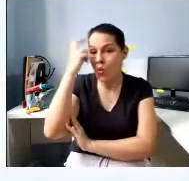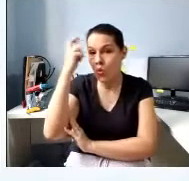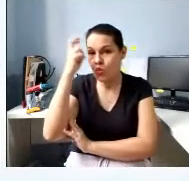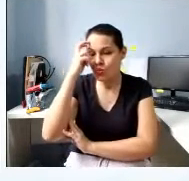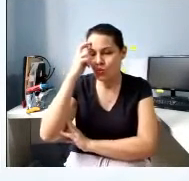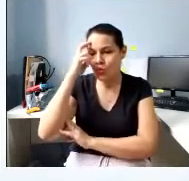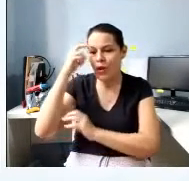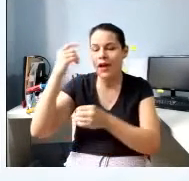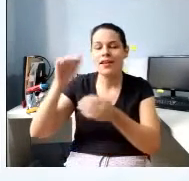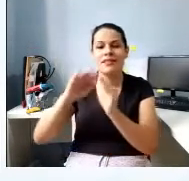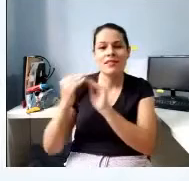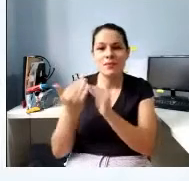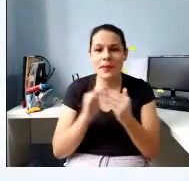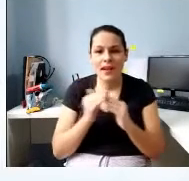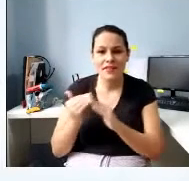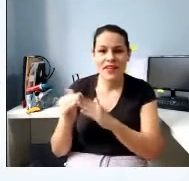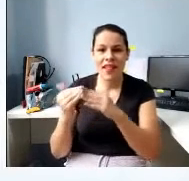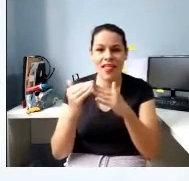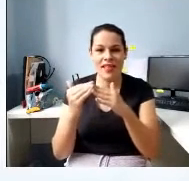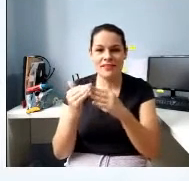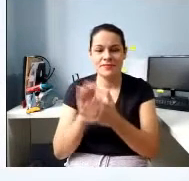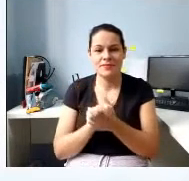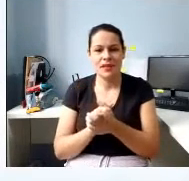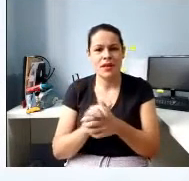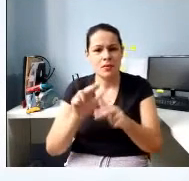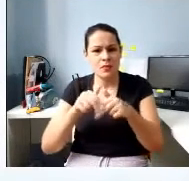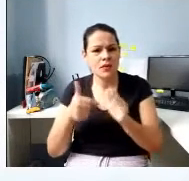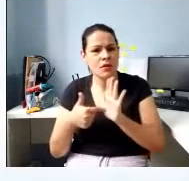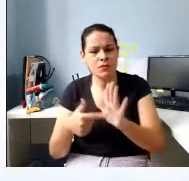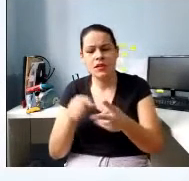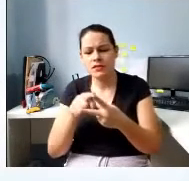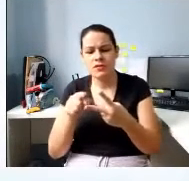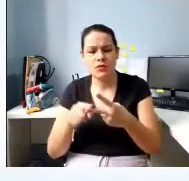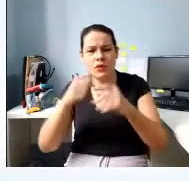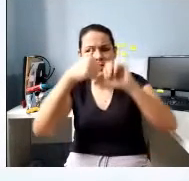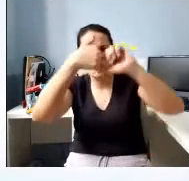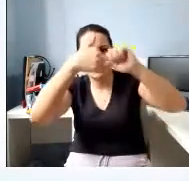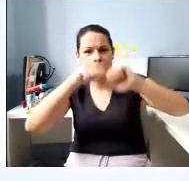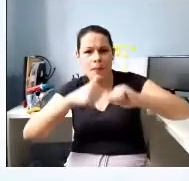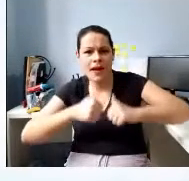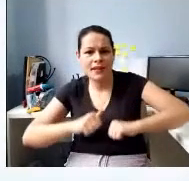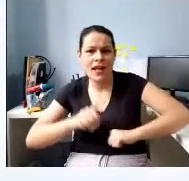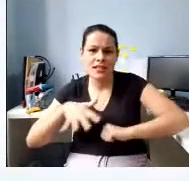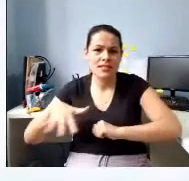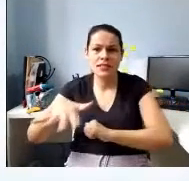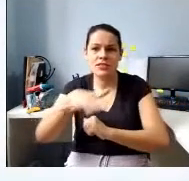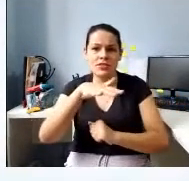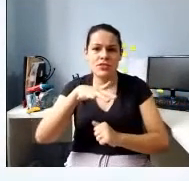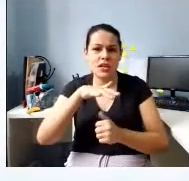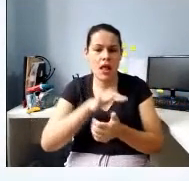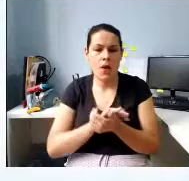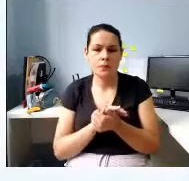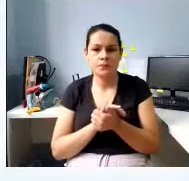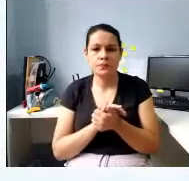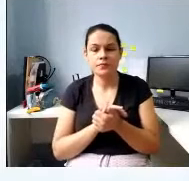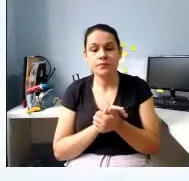exemplos aí. Né? Mas eu estou colocando, a partir desses exemplos, fazendo essa análise, estendendo para o nível geral.